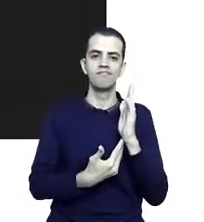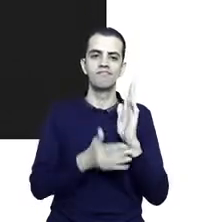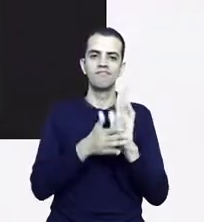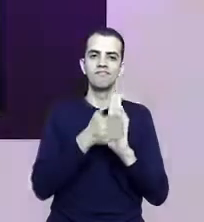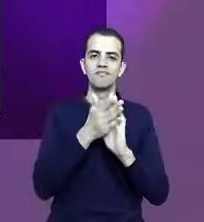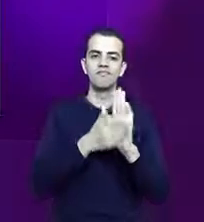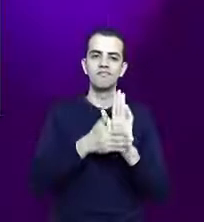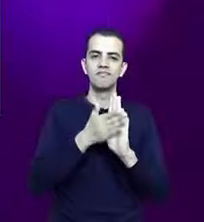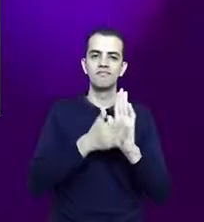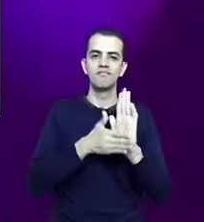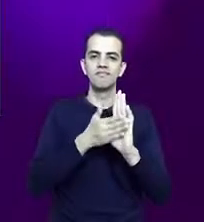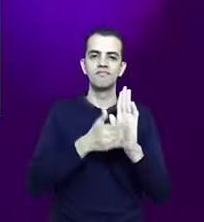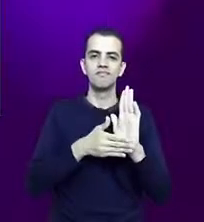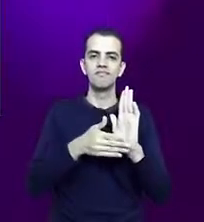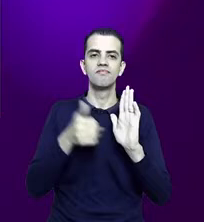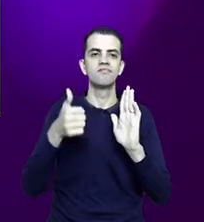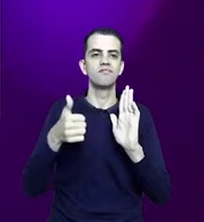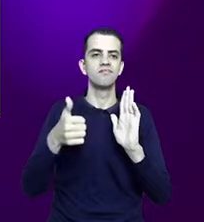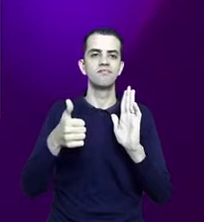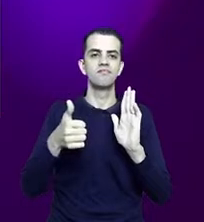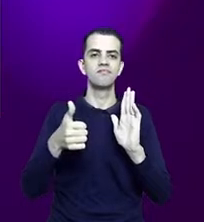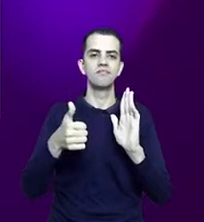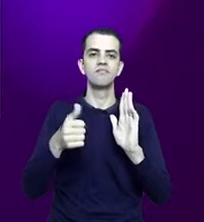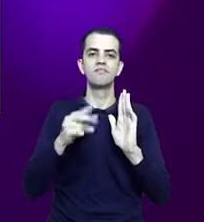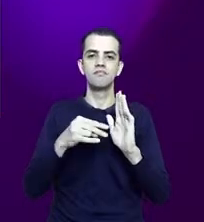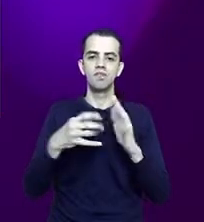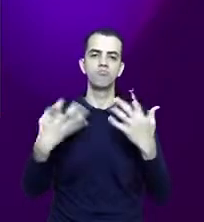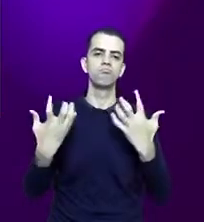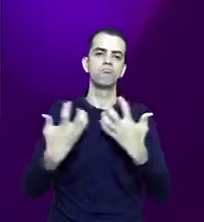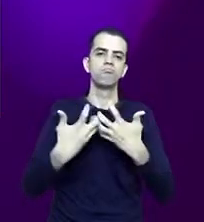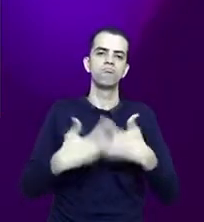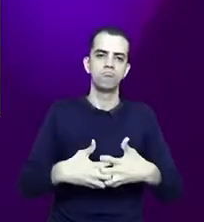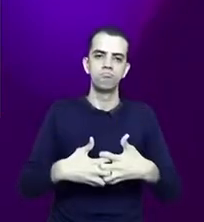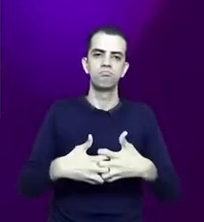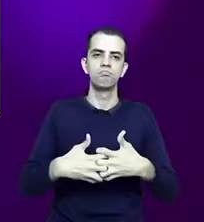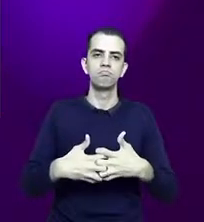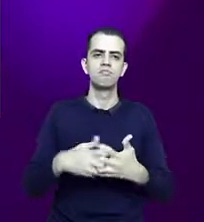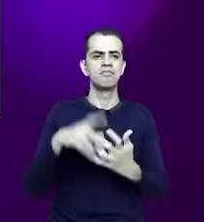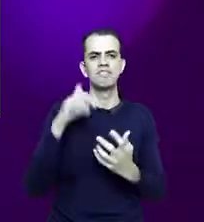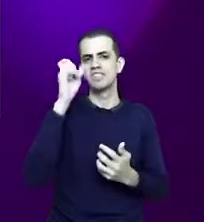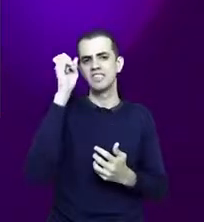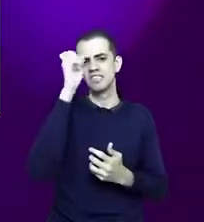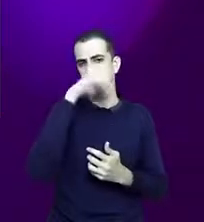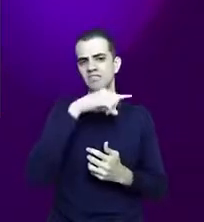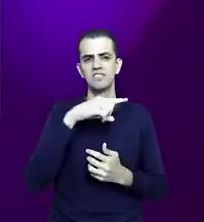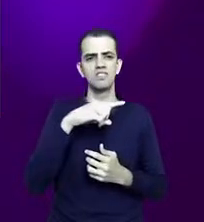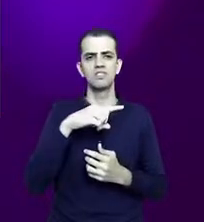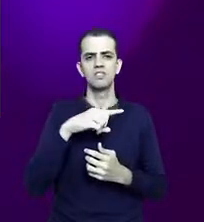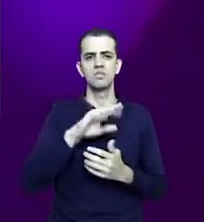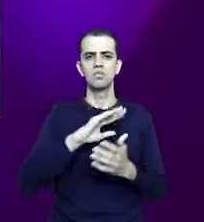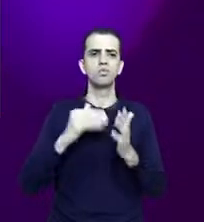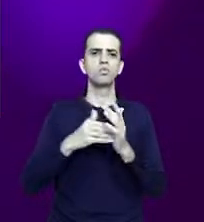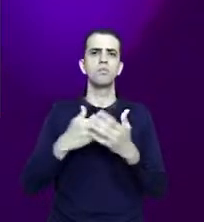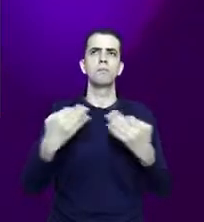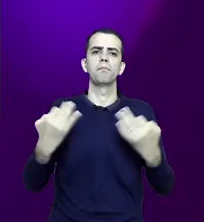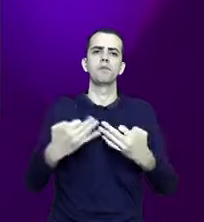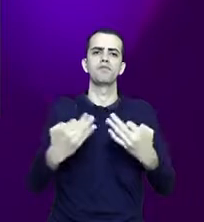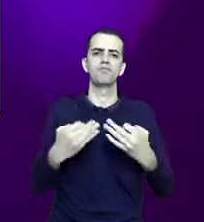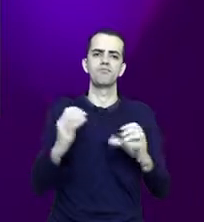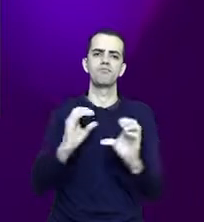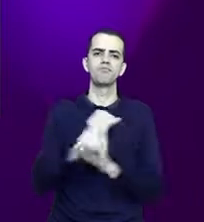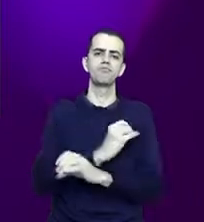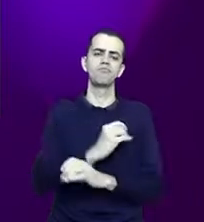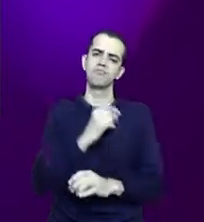do semilunar ficou mais congruente. Dificilmente você consegue restaurar totalmente, mas a